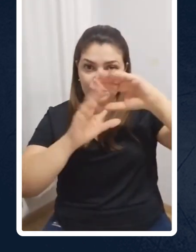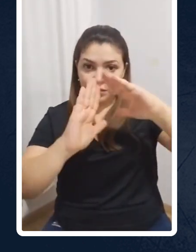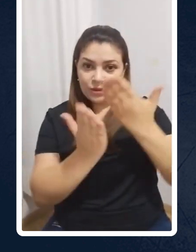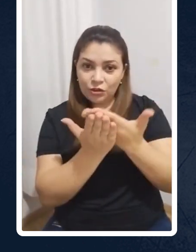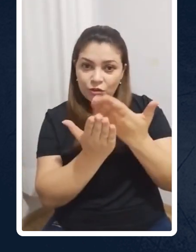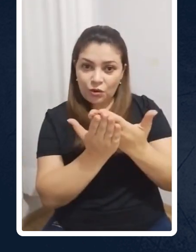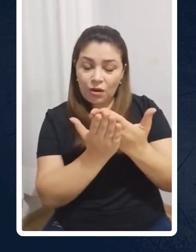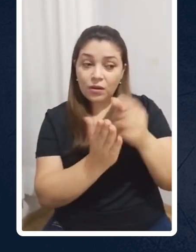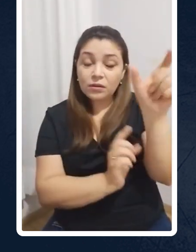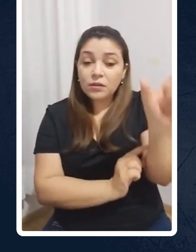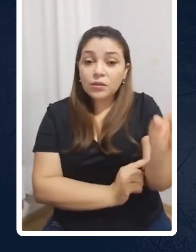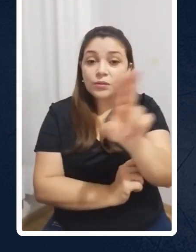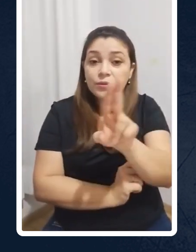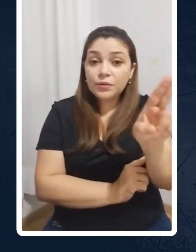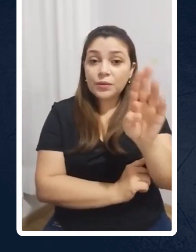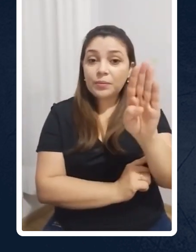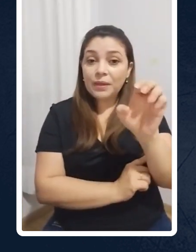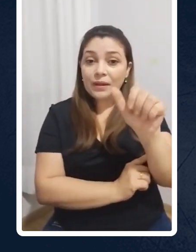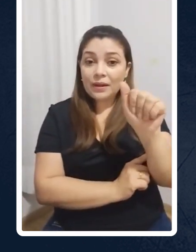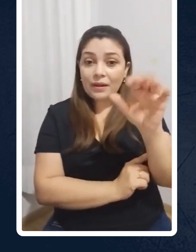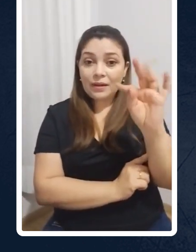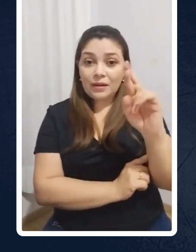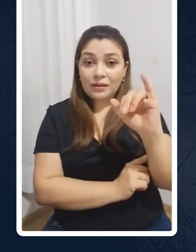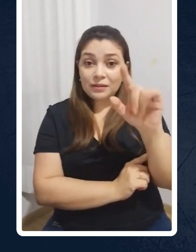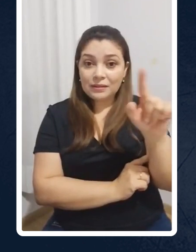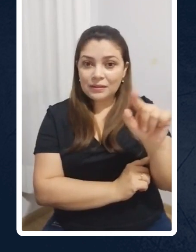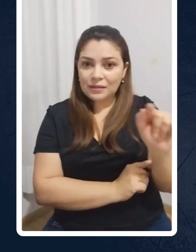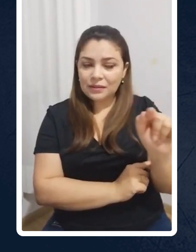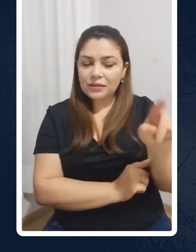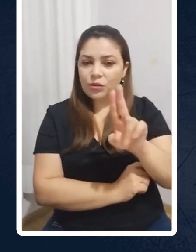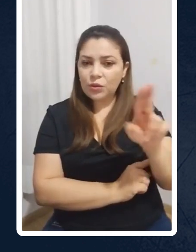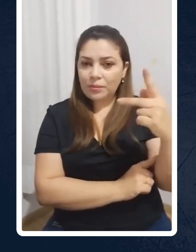para nós, que marcaram a nossa vida e a vida de muitas famílias.